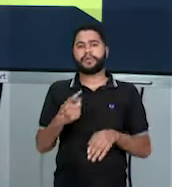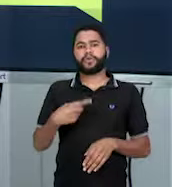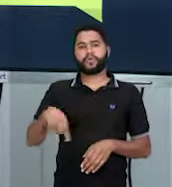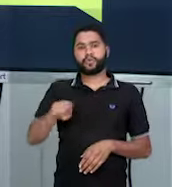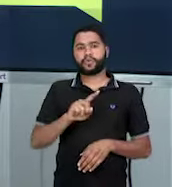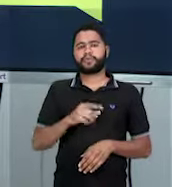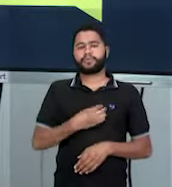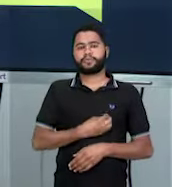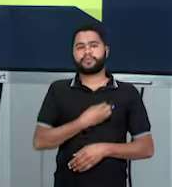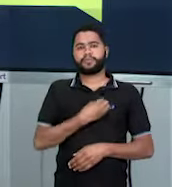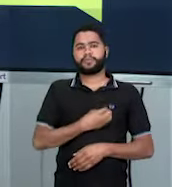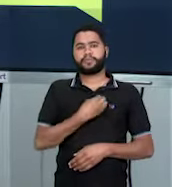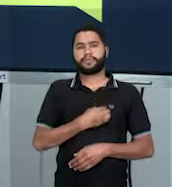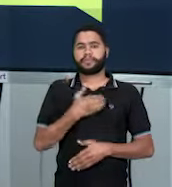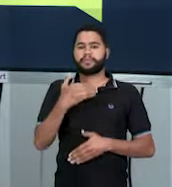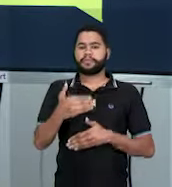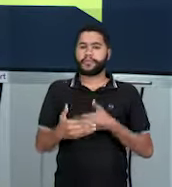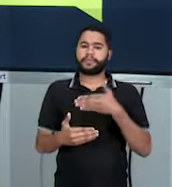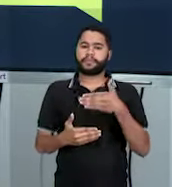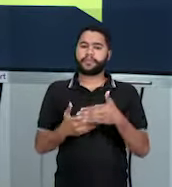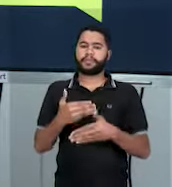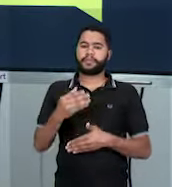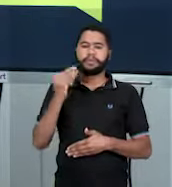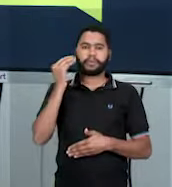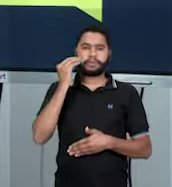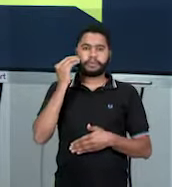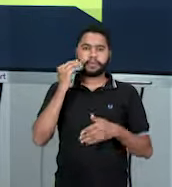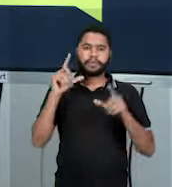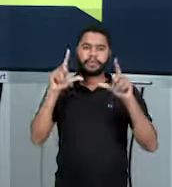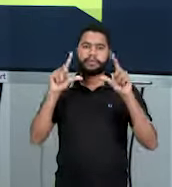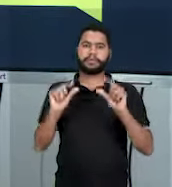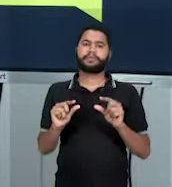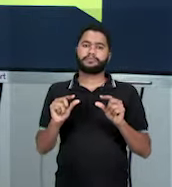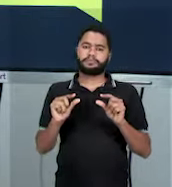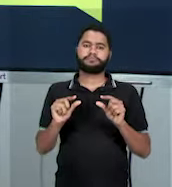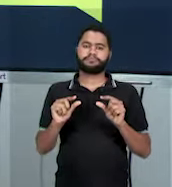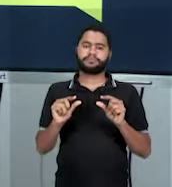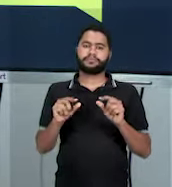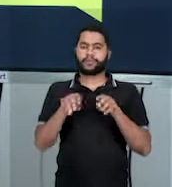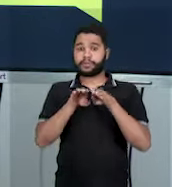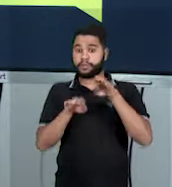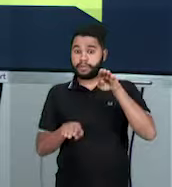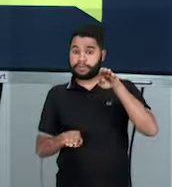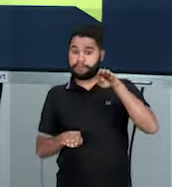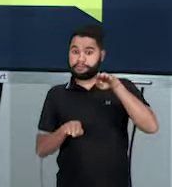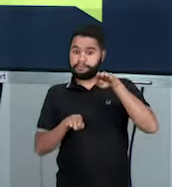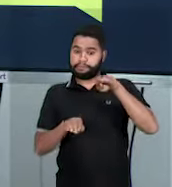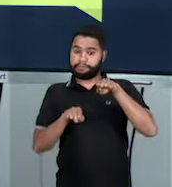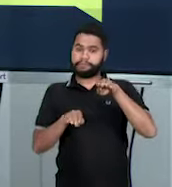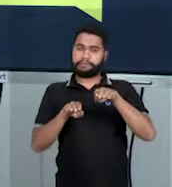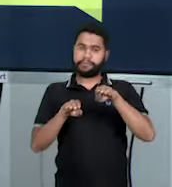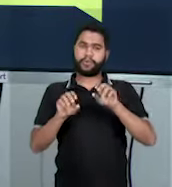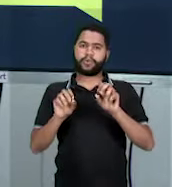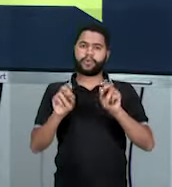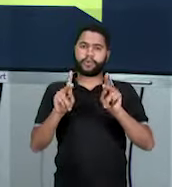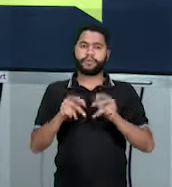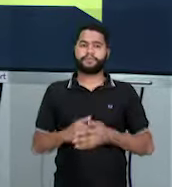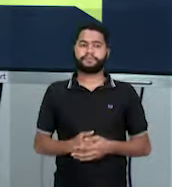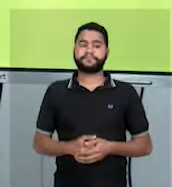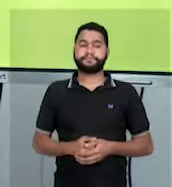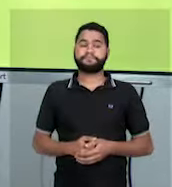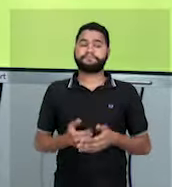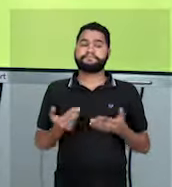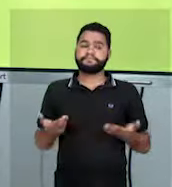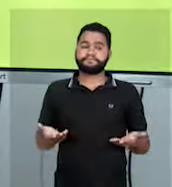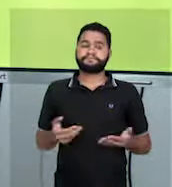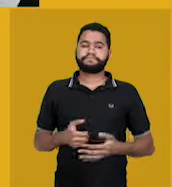né, vive nesse processo de tentar diminuir essa desigualdade socioeconômica nos dias atuais, ok? Bom,